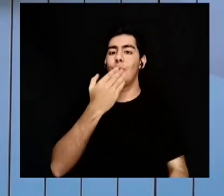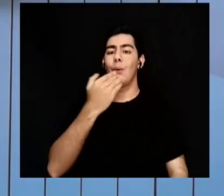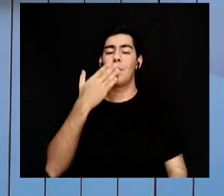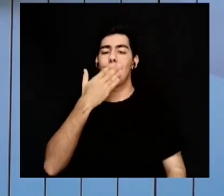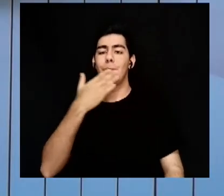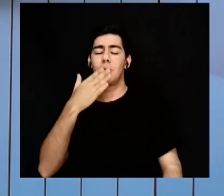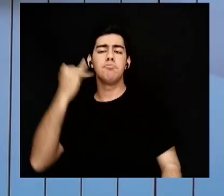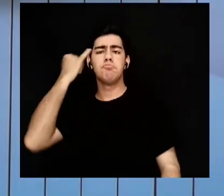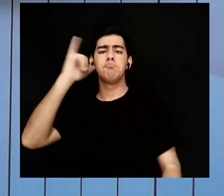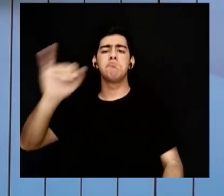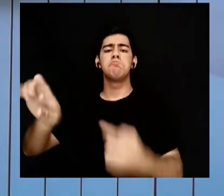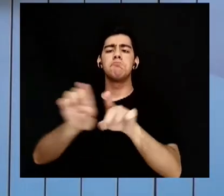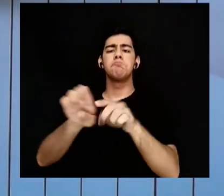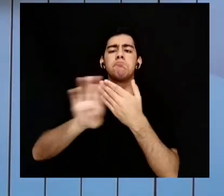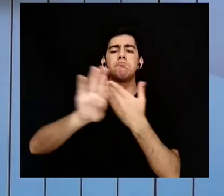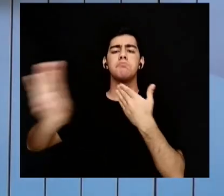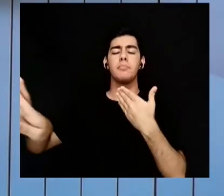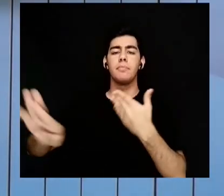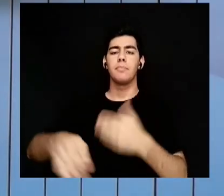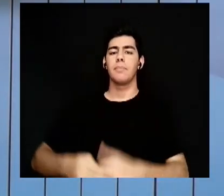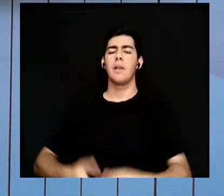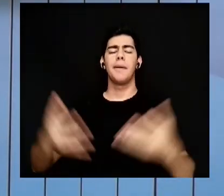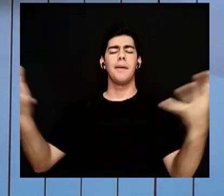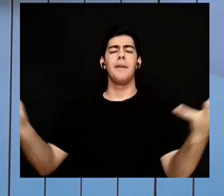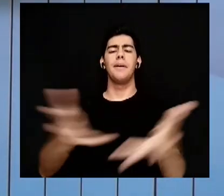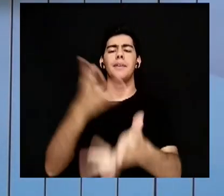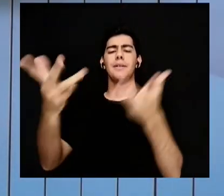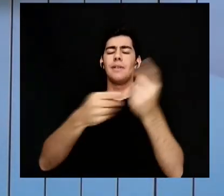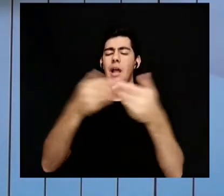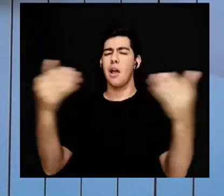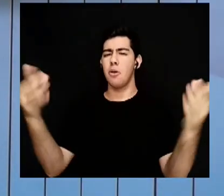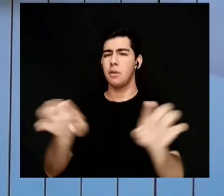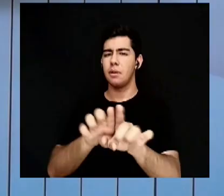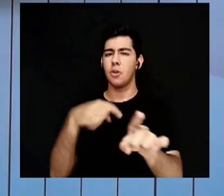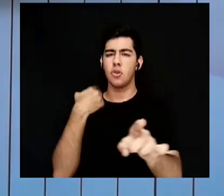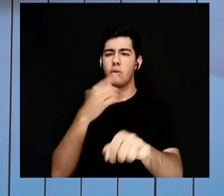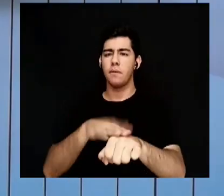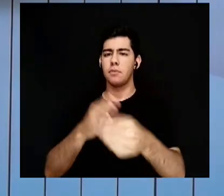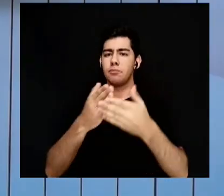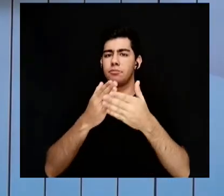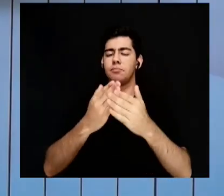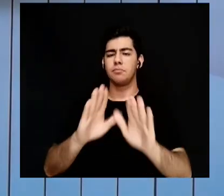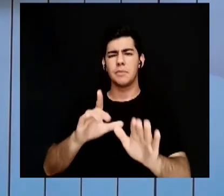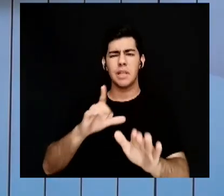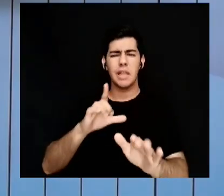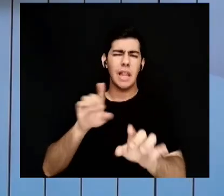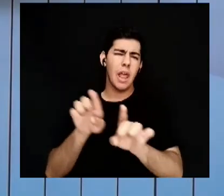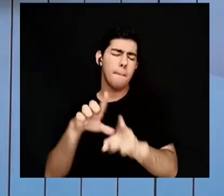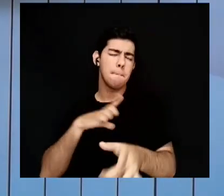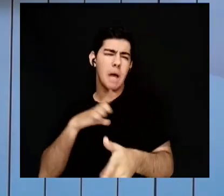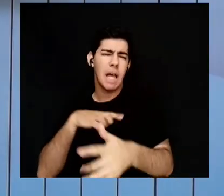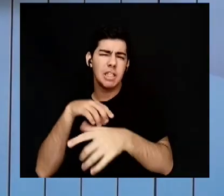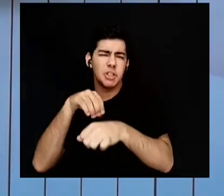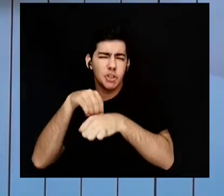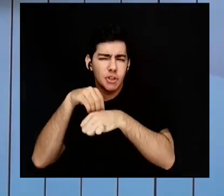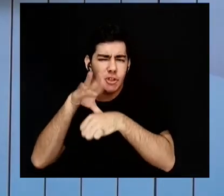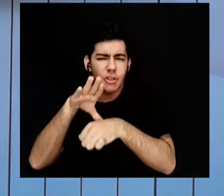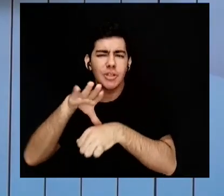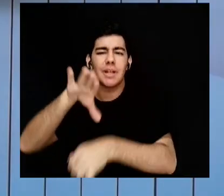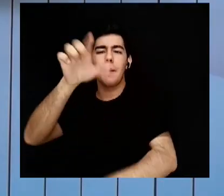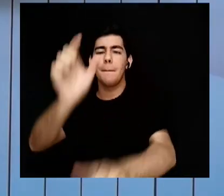Excelente. Doutora, para a gente fechar, então, gostaria que a senhora deixasse aí uma dica, né, uma fala para as pessoas que